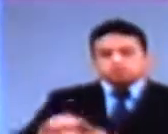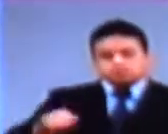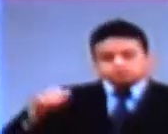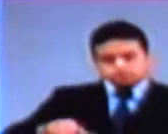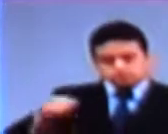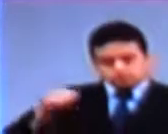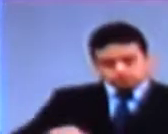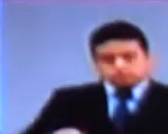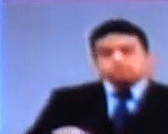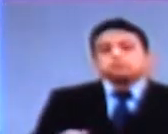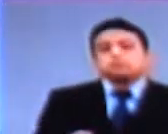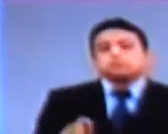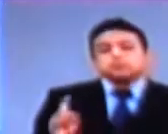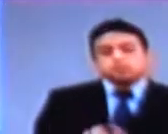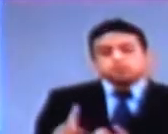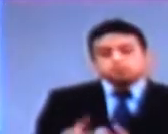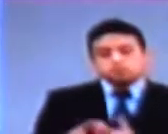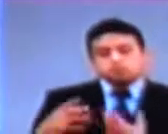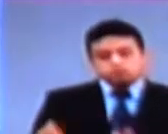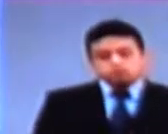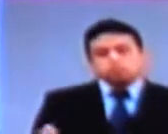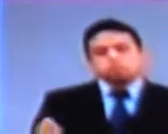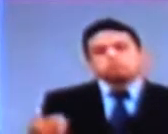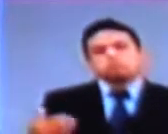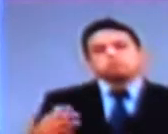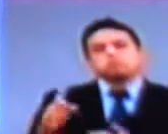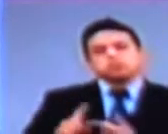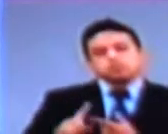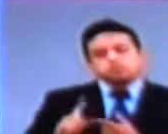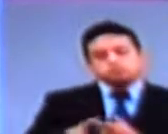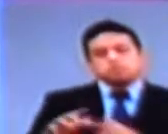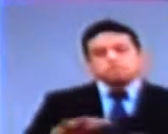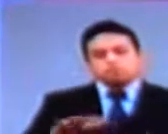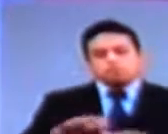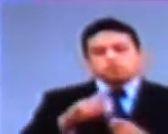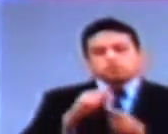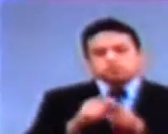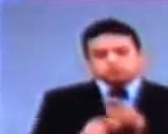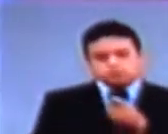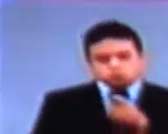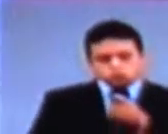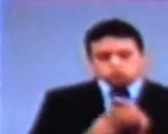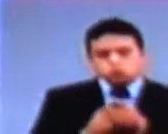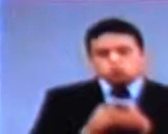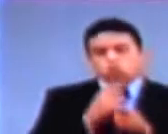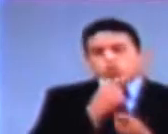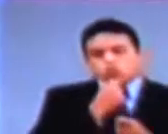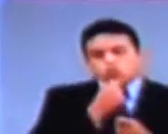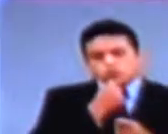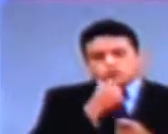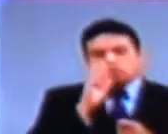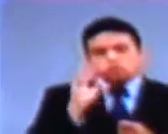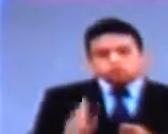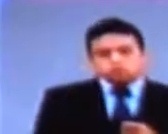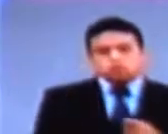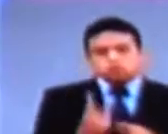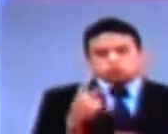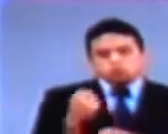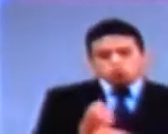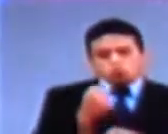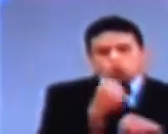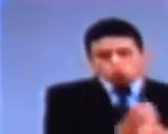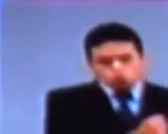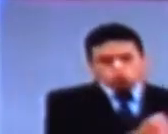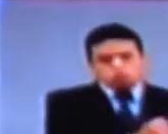e vamos participar com o movimento Terço dos Homens. As duas obras que estão em andamento, uma do Estado e outra da